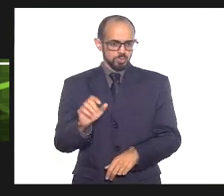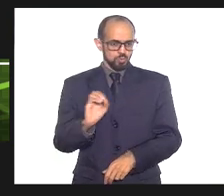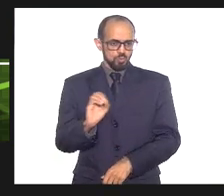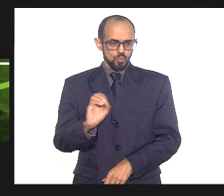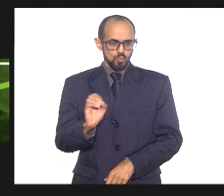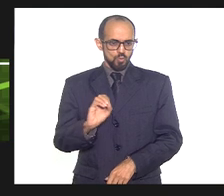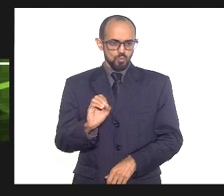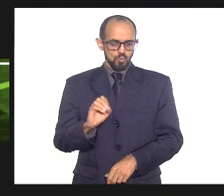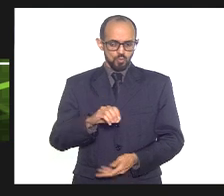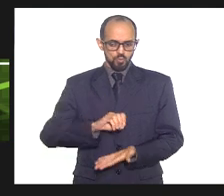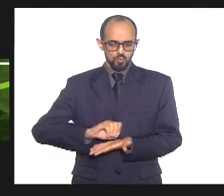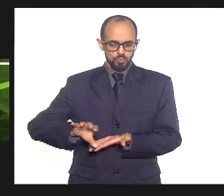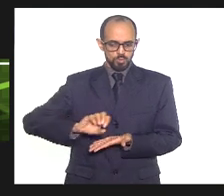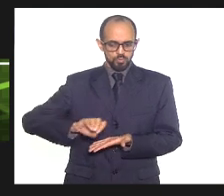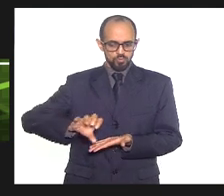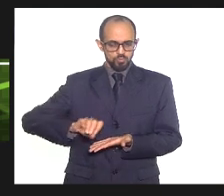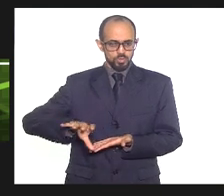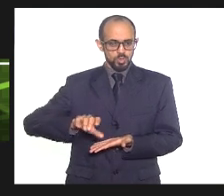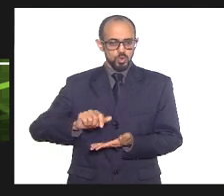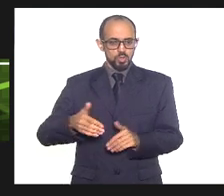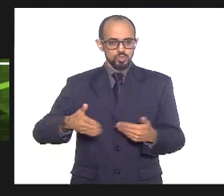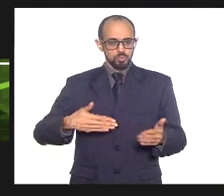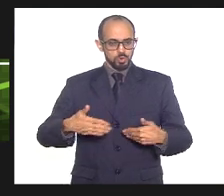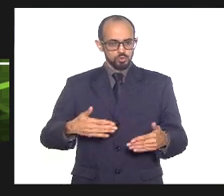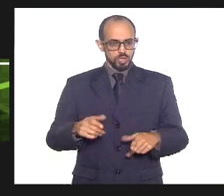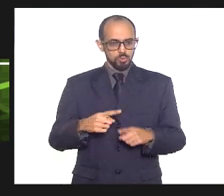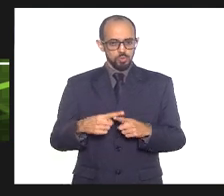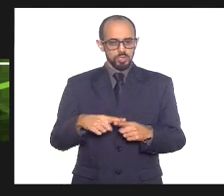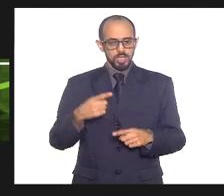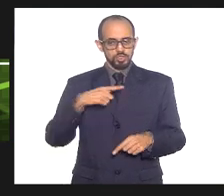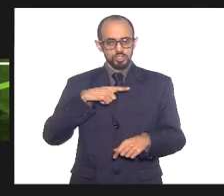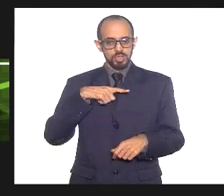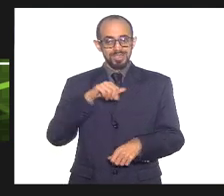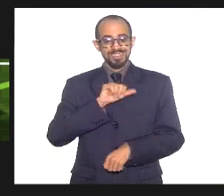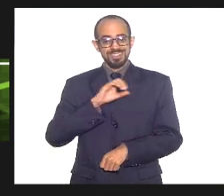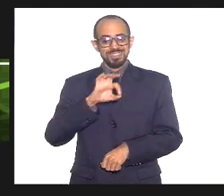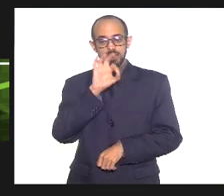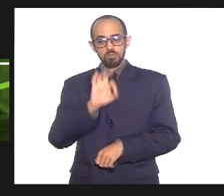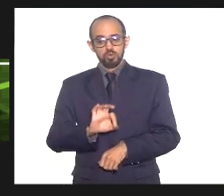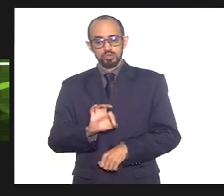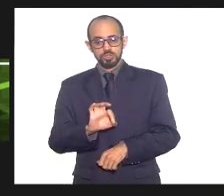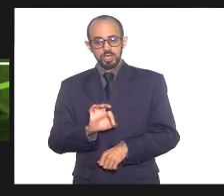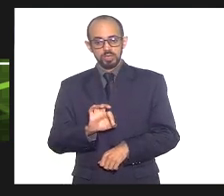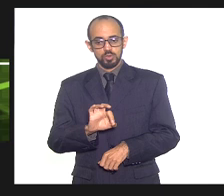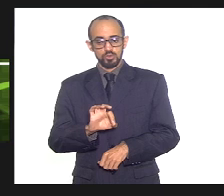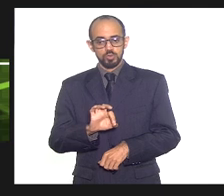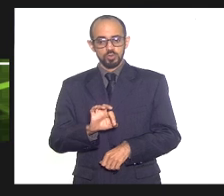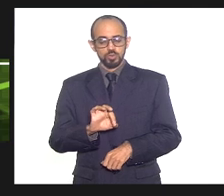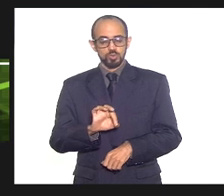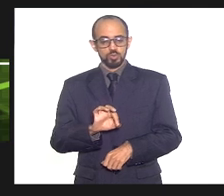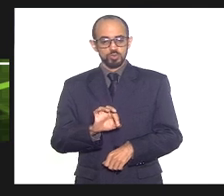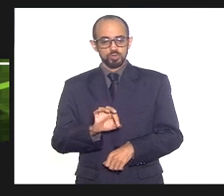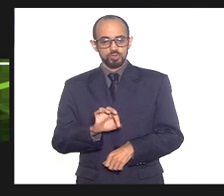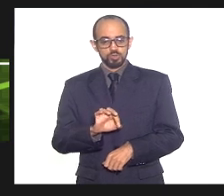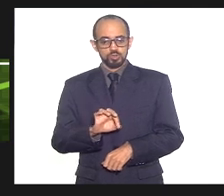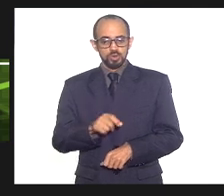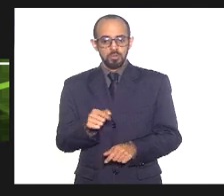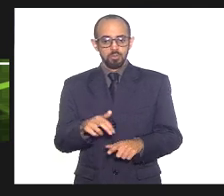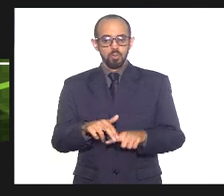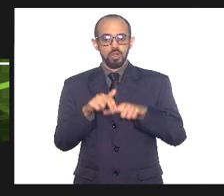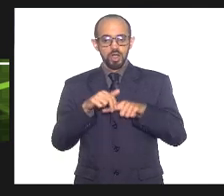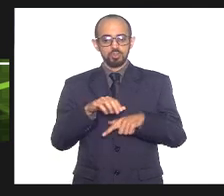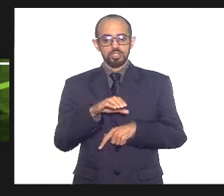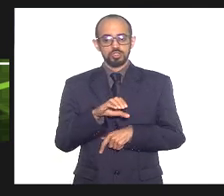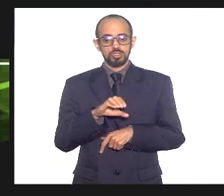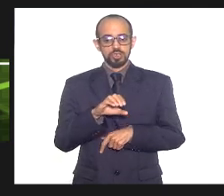nenhum escoamento, porque a gente tem uma reinjeção de 100%, tá? Até em função da quantidade de